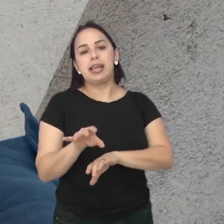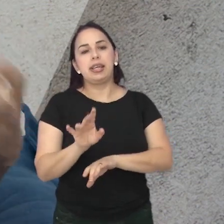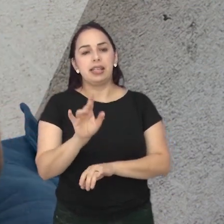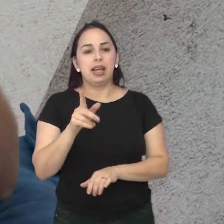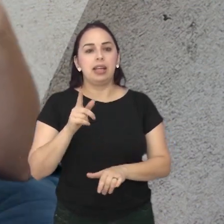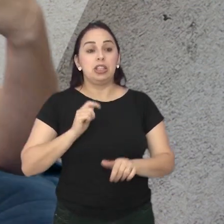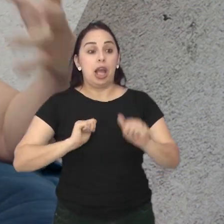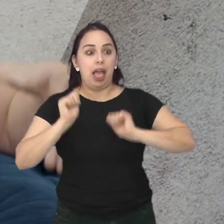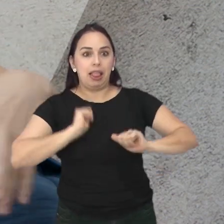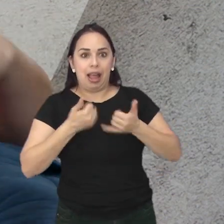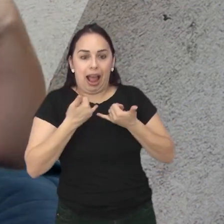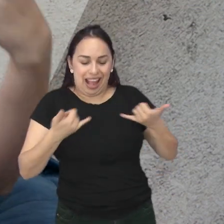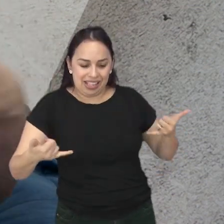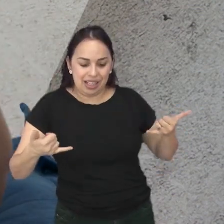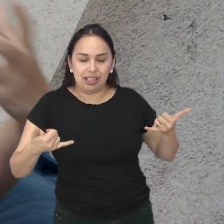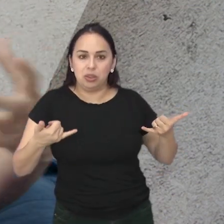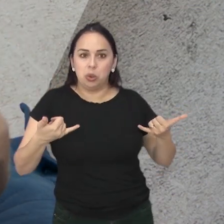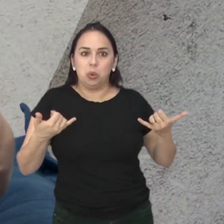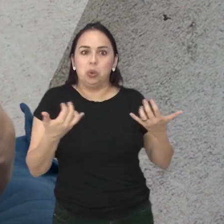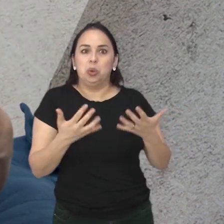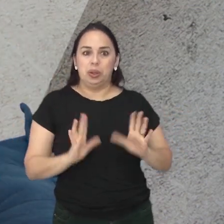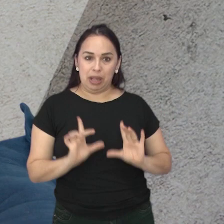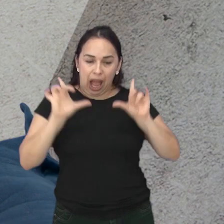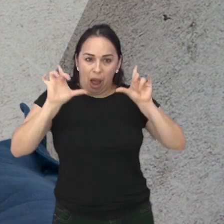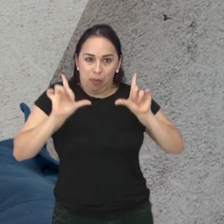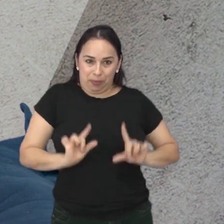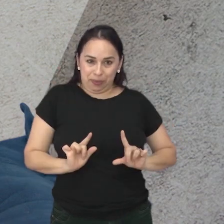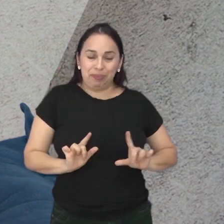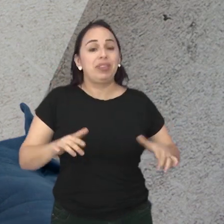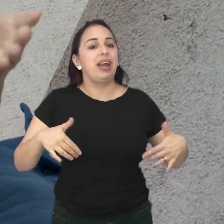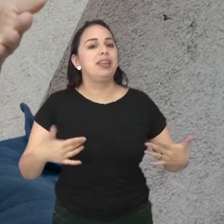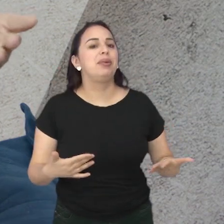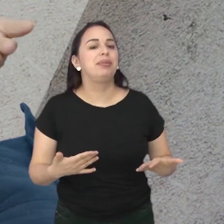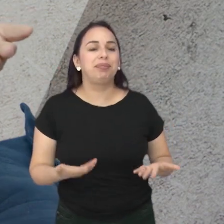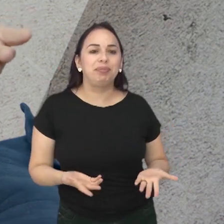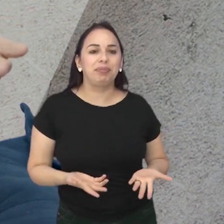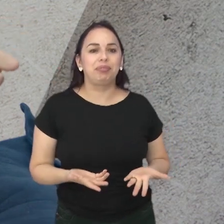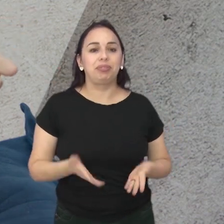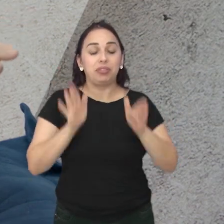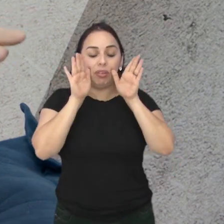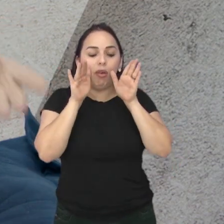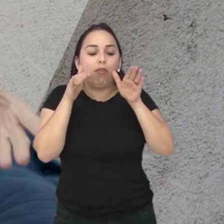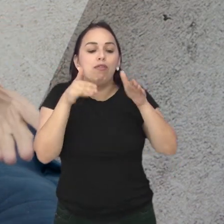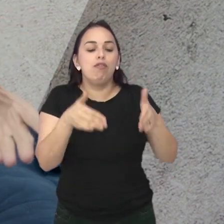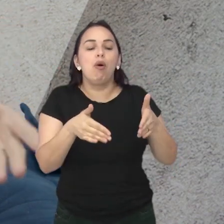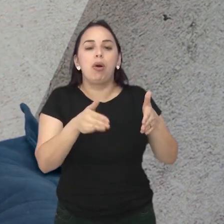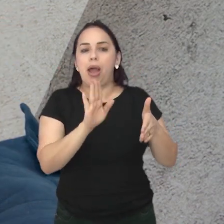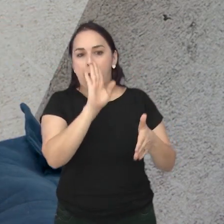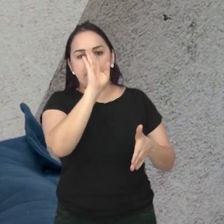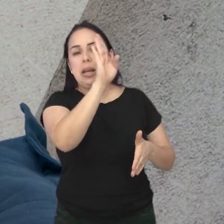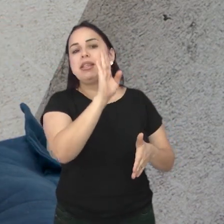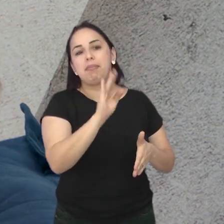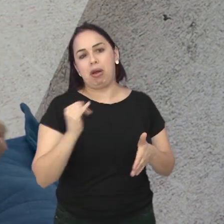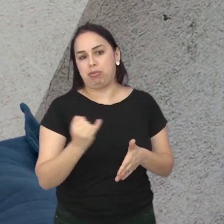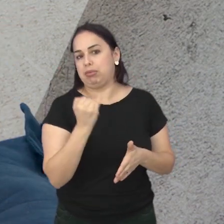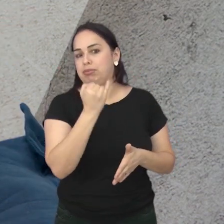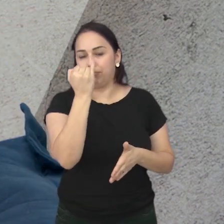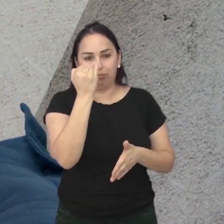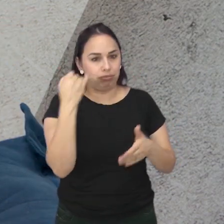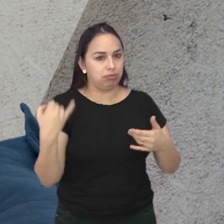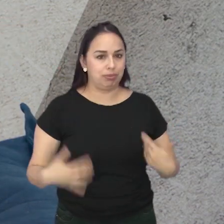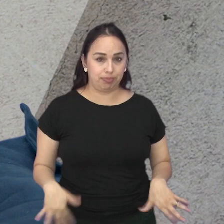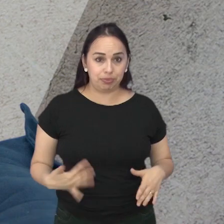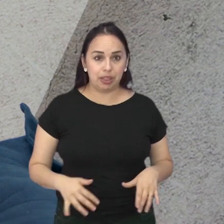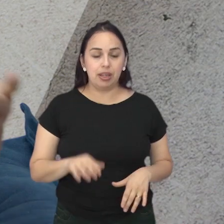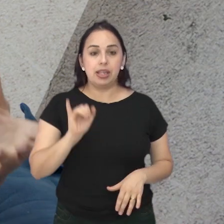onde precisa de muita energia, então você gasta ali uma energia, essa questão do foco é essencial para o